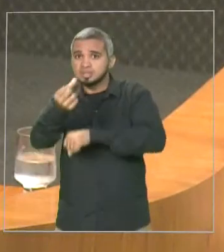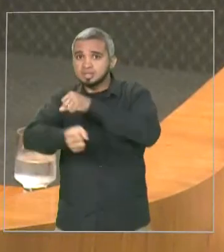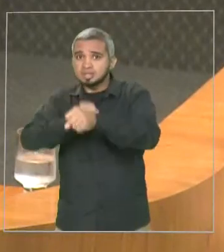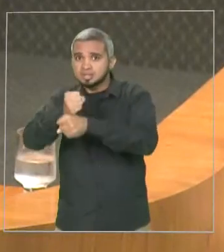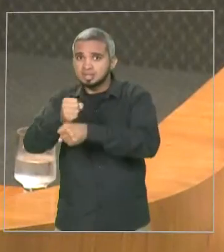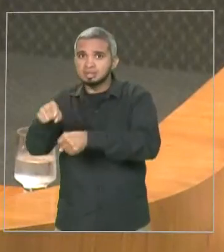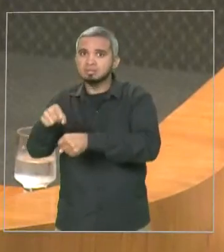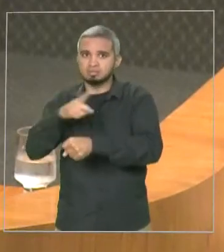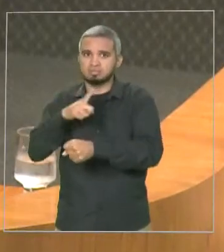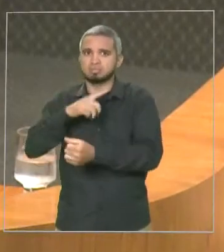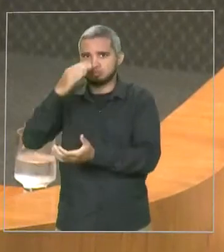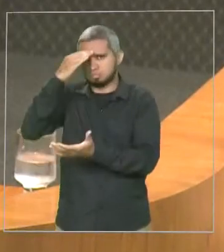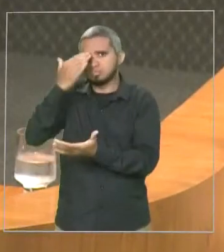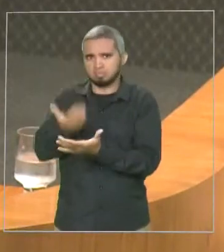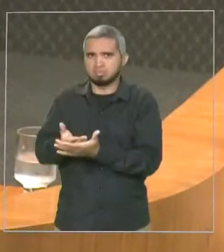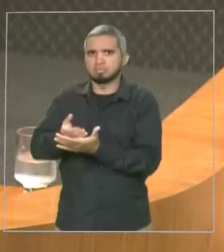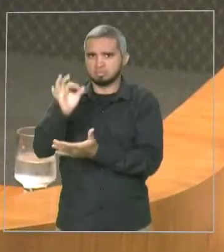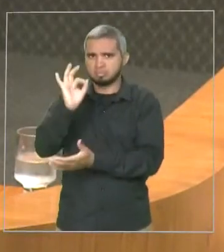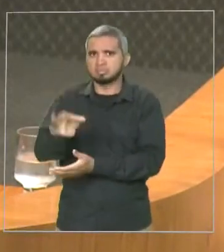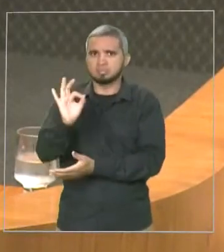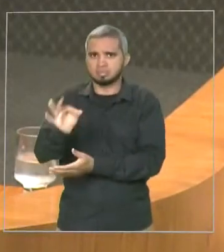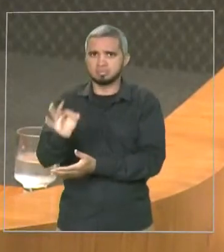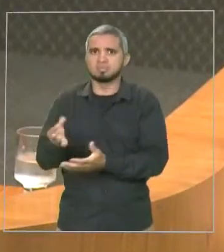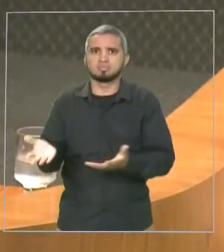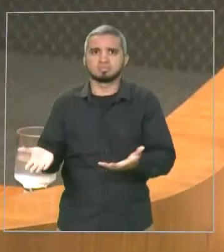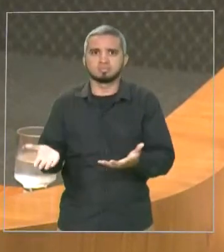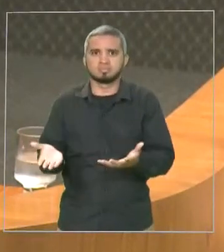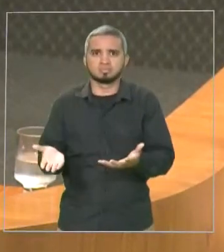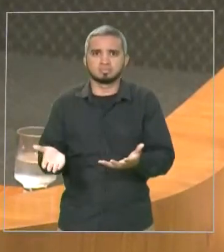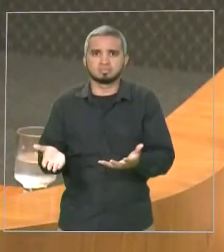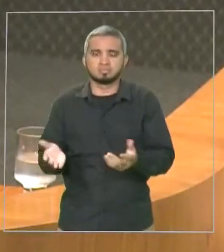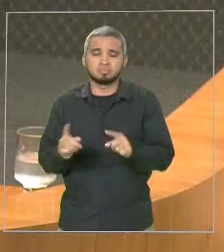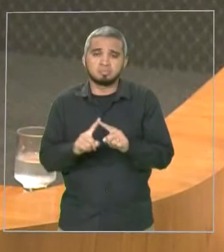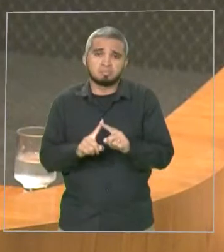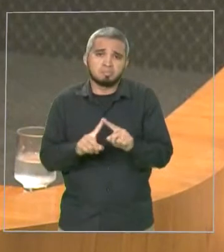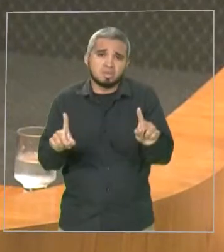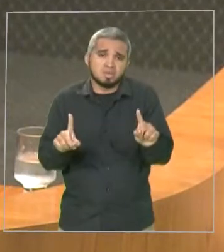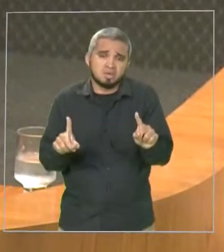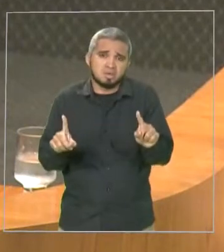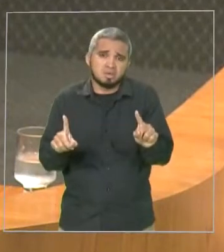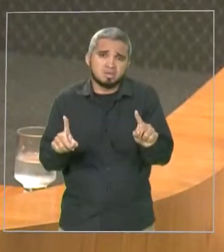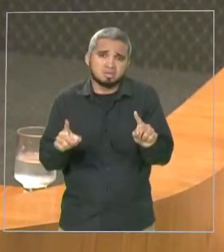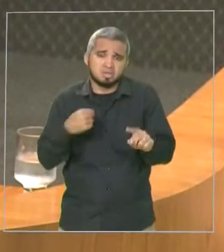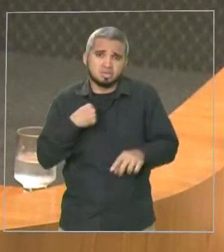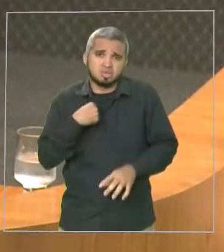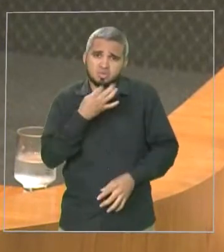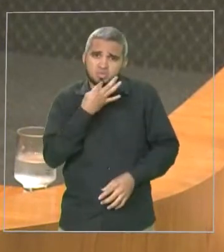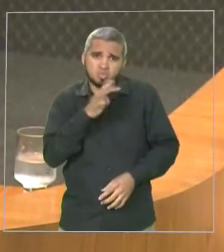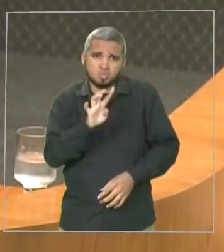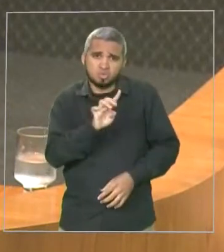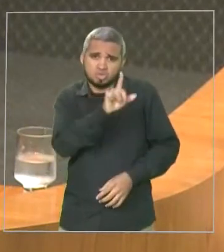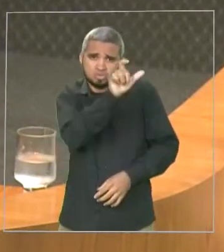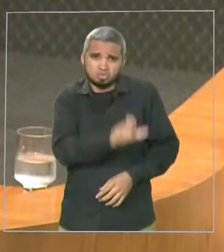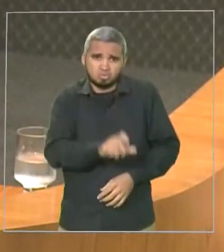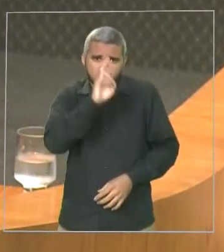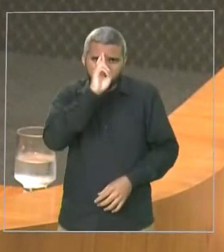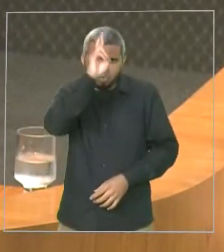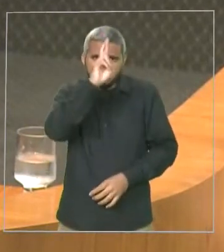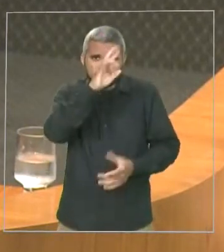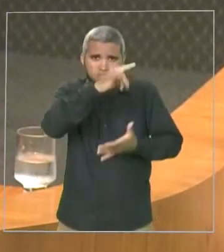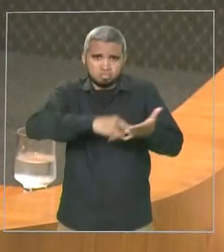que um dos motivos dessa pessoa não ter alterado de uma sorveteria, deputado